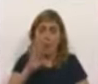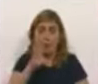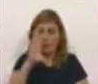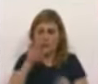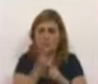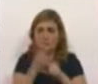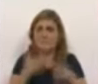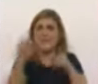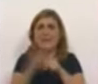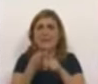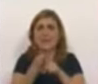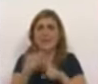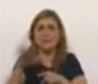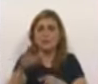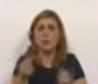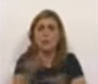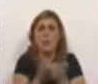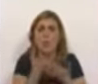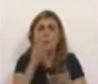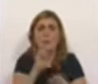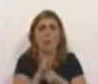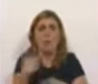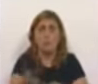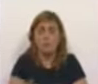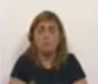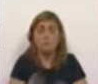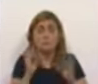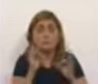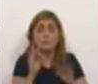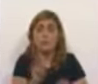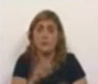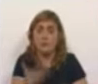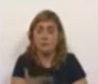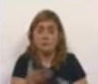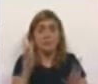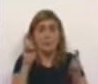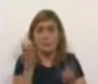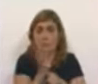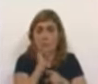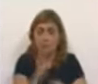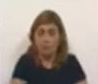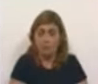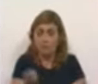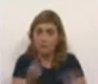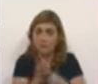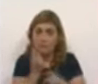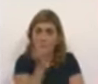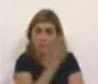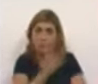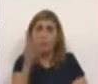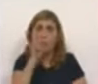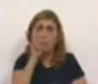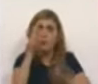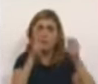mãos de interesses alheios, económicos e outros, desconsiderando que matérias como o ordenamento florestal, a